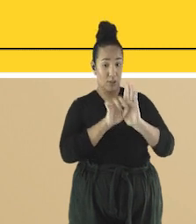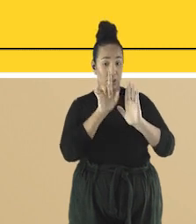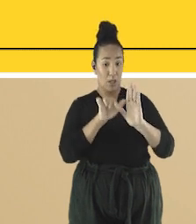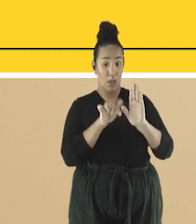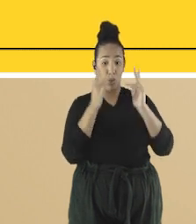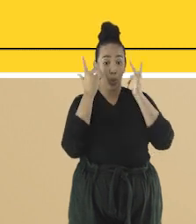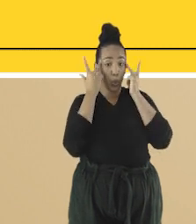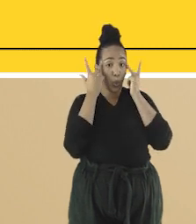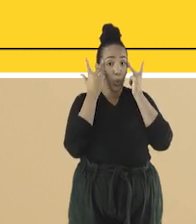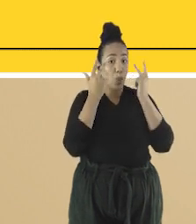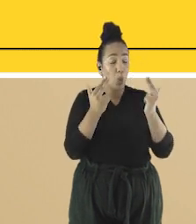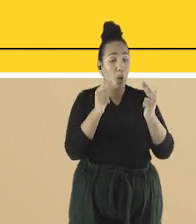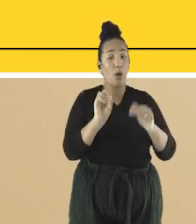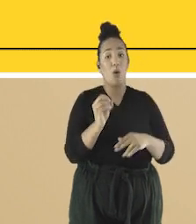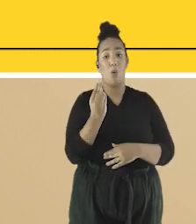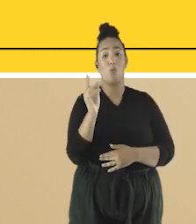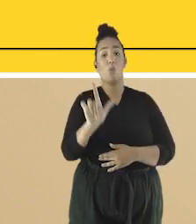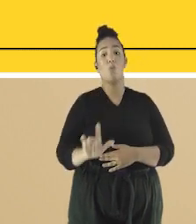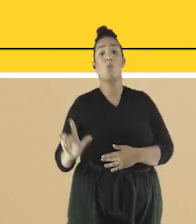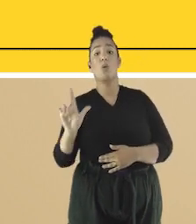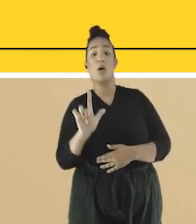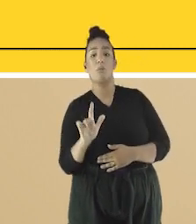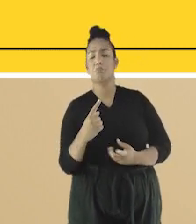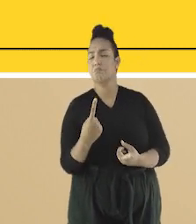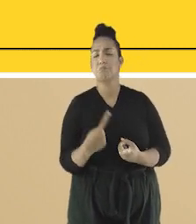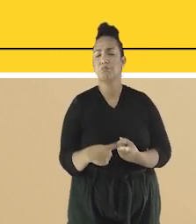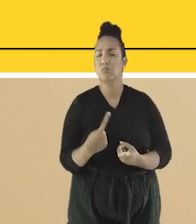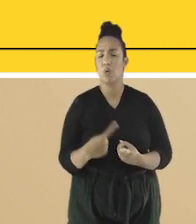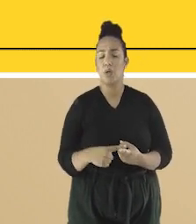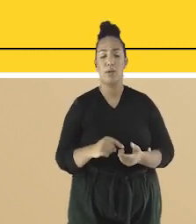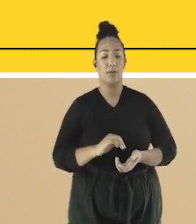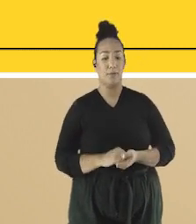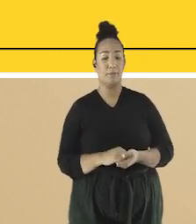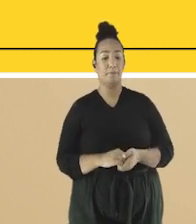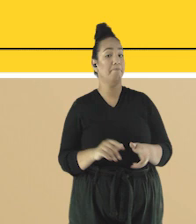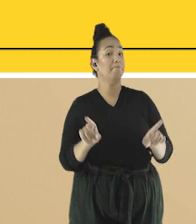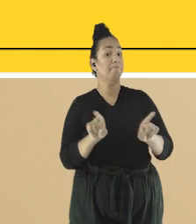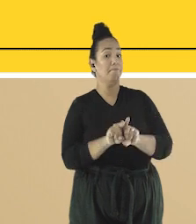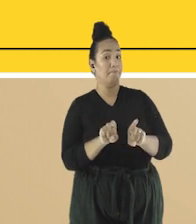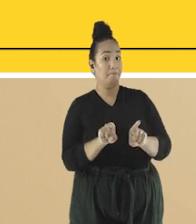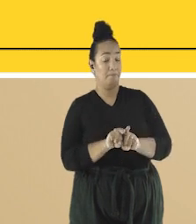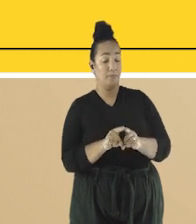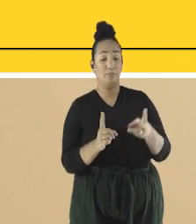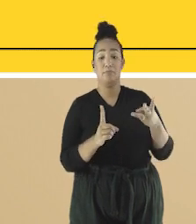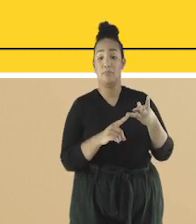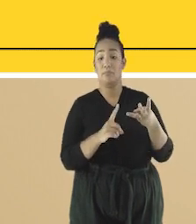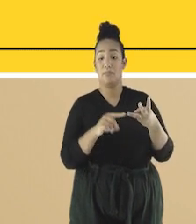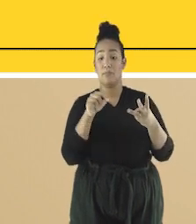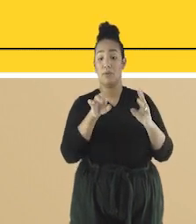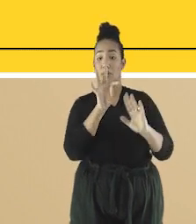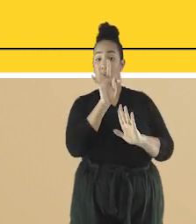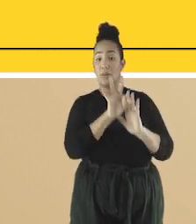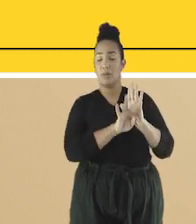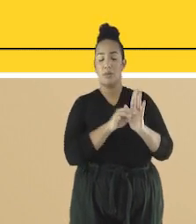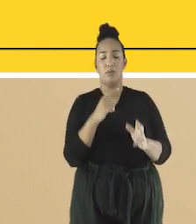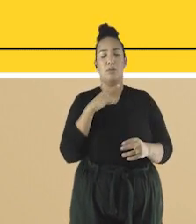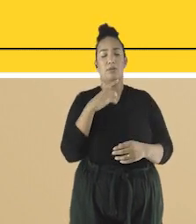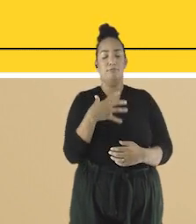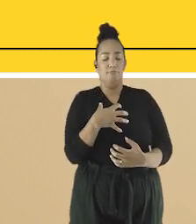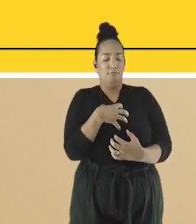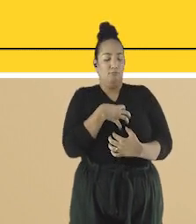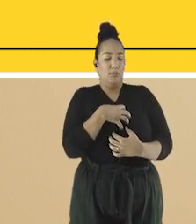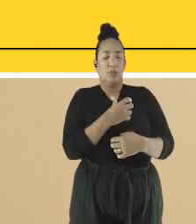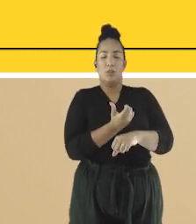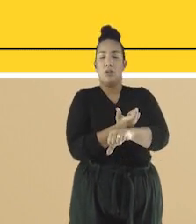texto comum ou literário? Por quê? E, por fim, esse texto passa alguma sensação,